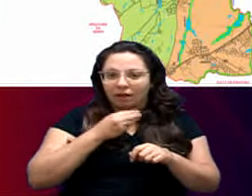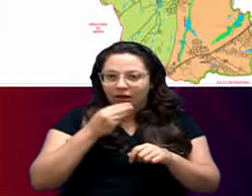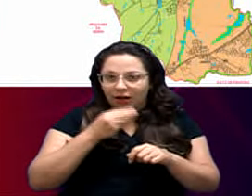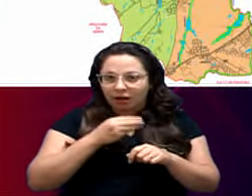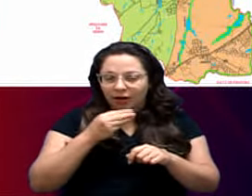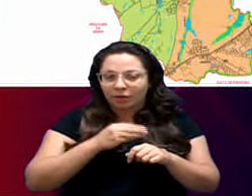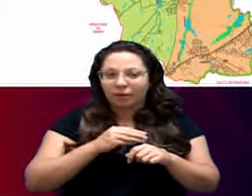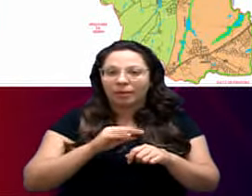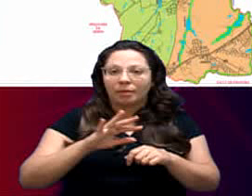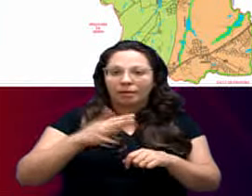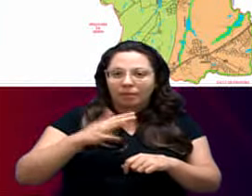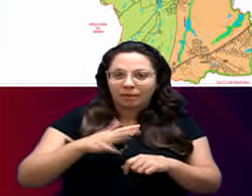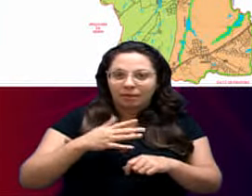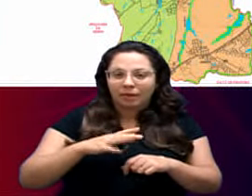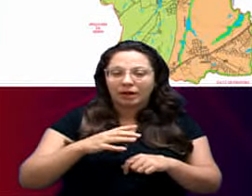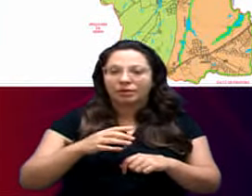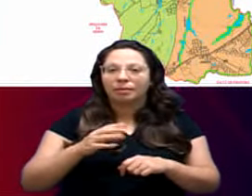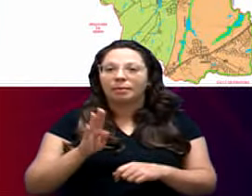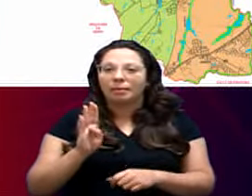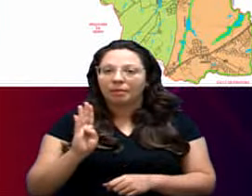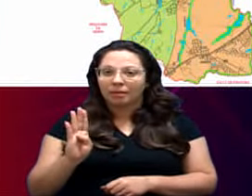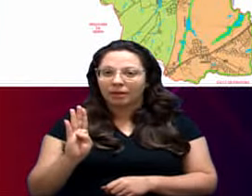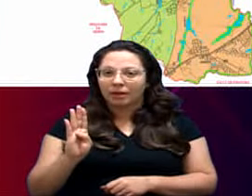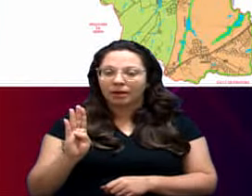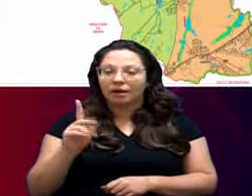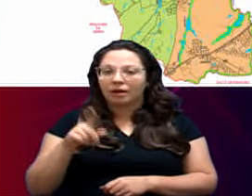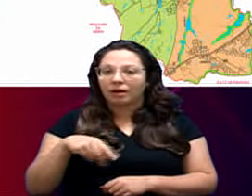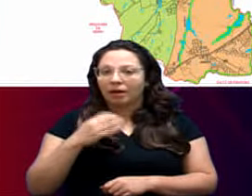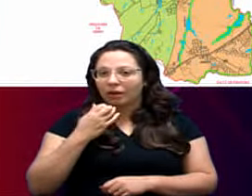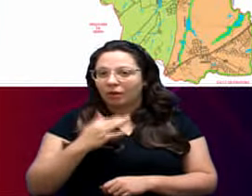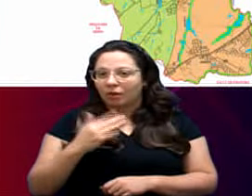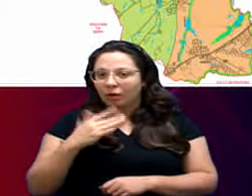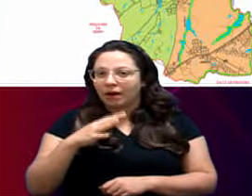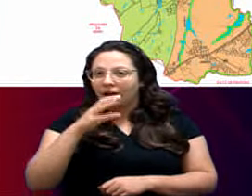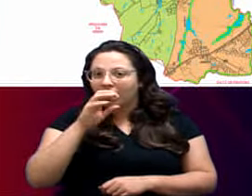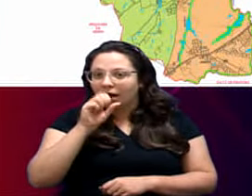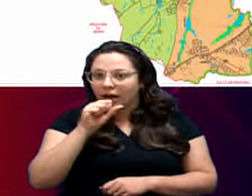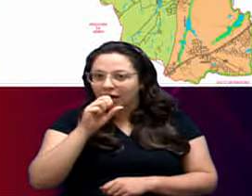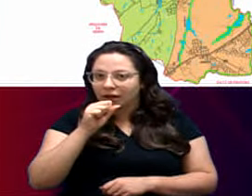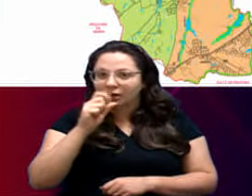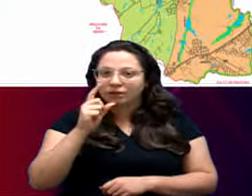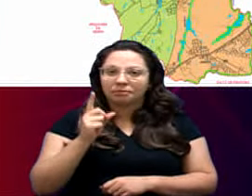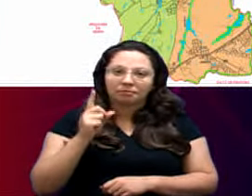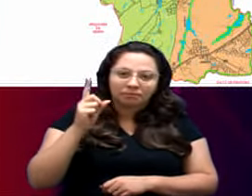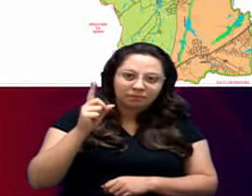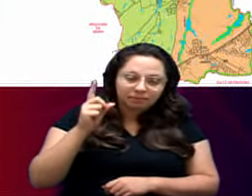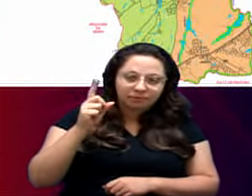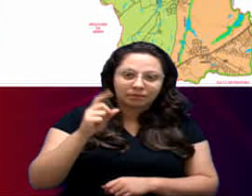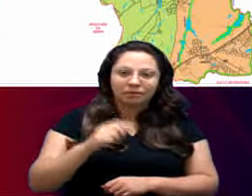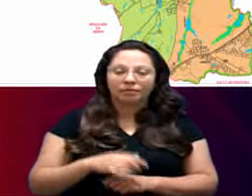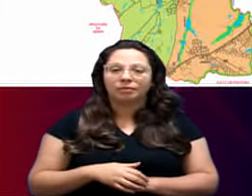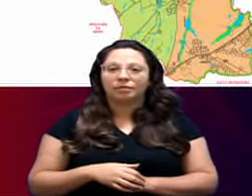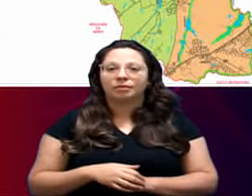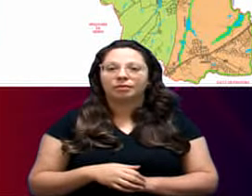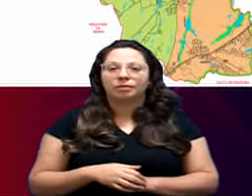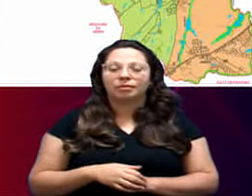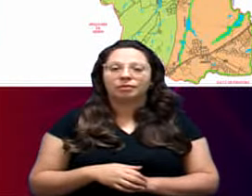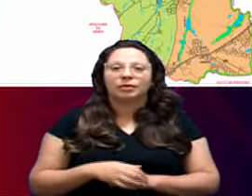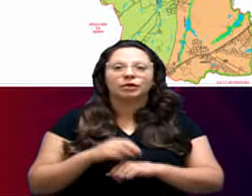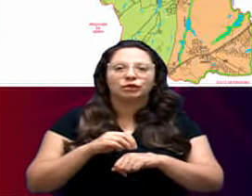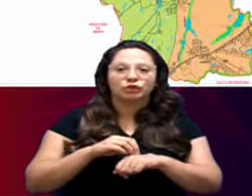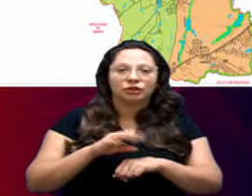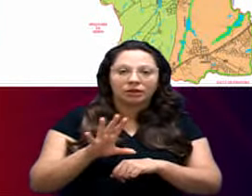e tipo B é o o laranjinha lá em cima eh como proposta